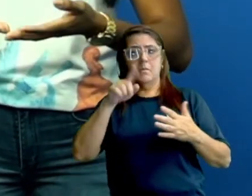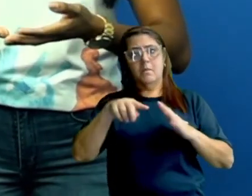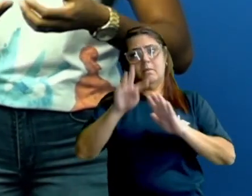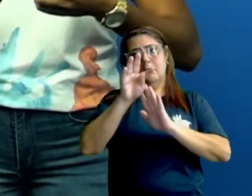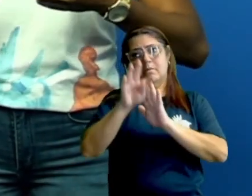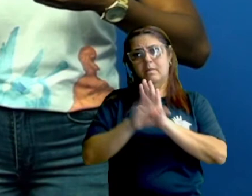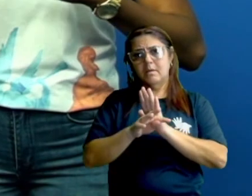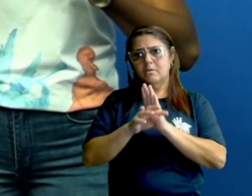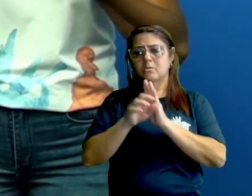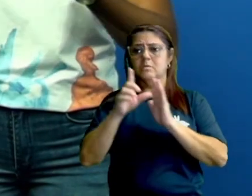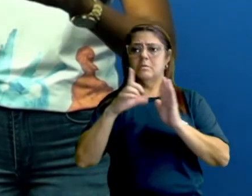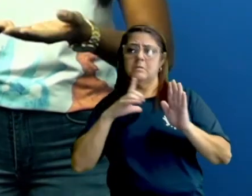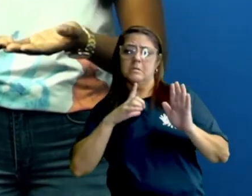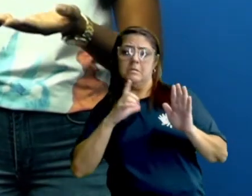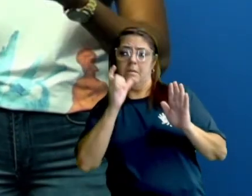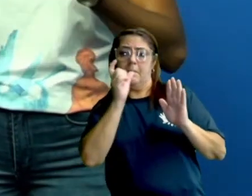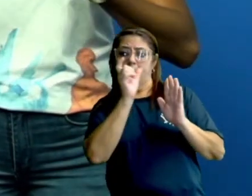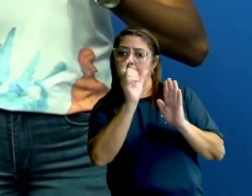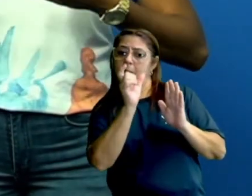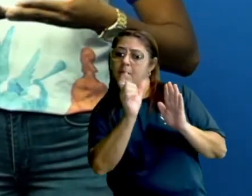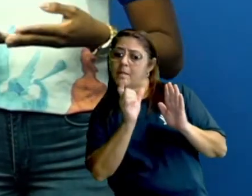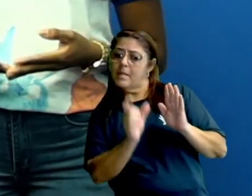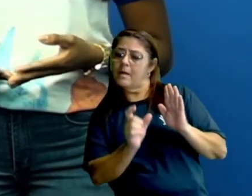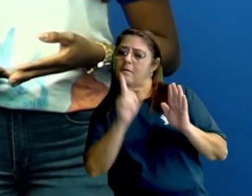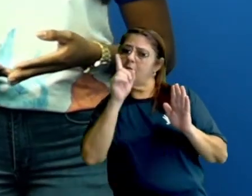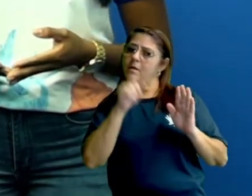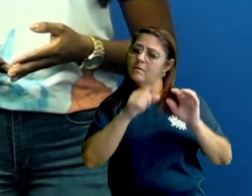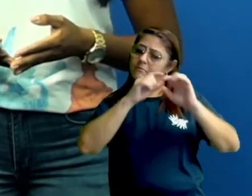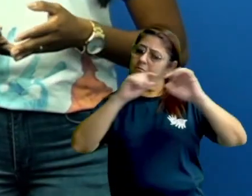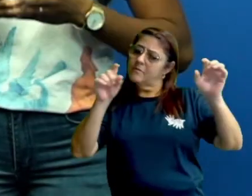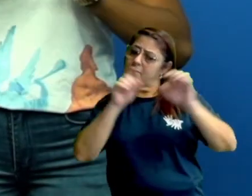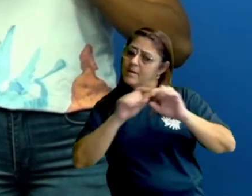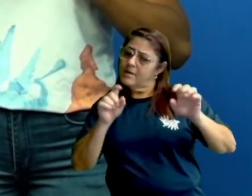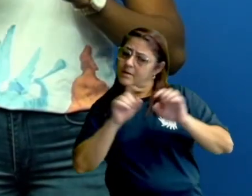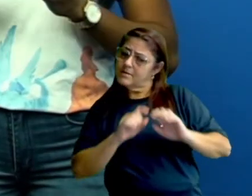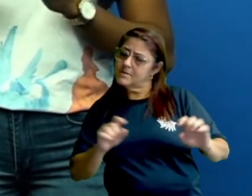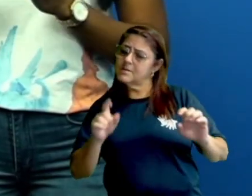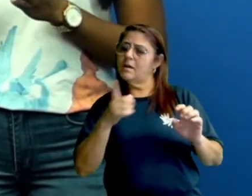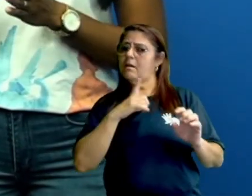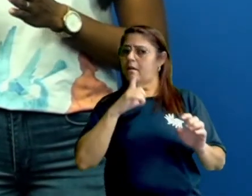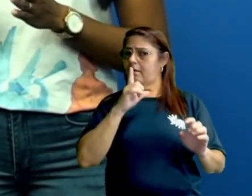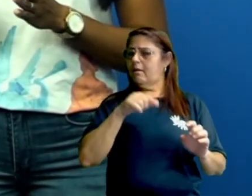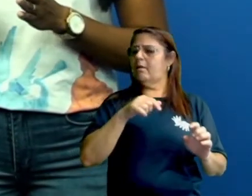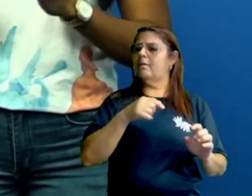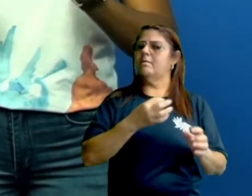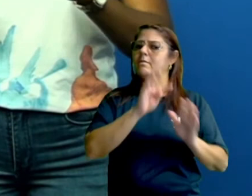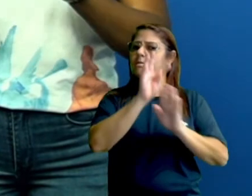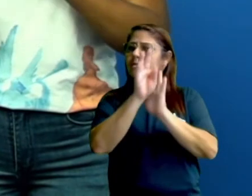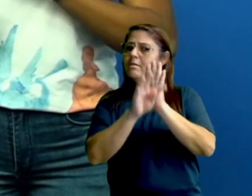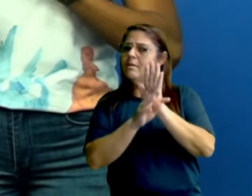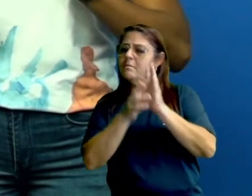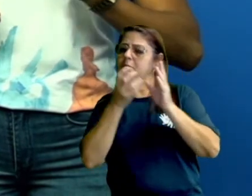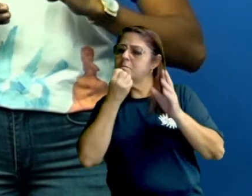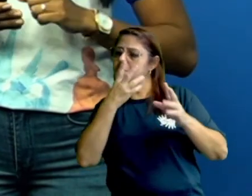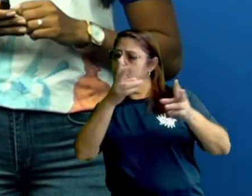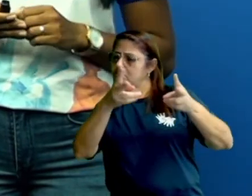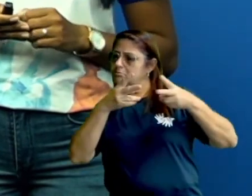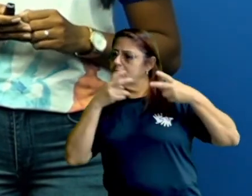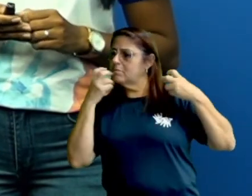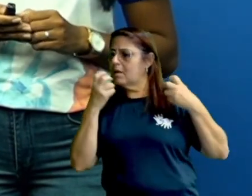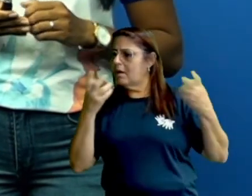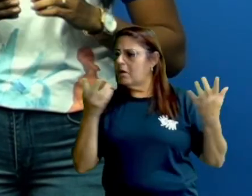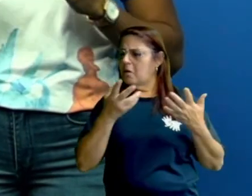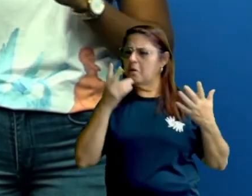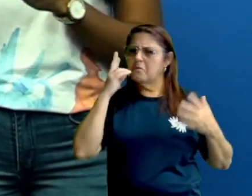Se existe palavra, se existe uma linguagem, então a gente tem ali um texto. Então, é bom a gente ficar ligadinho, porque nessa imagem que